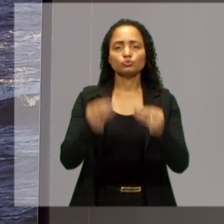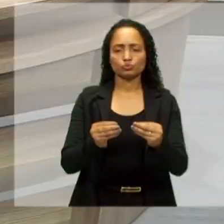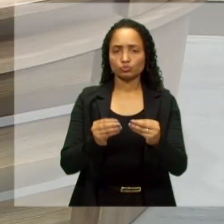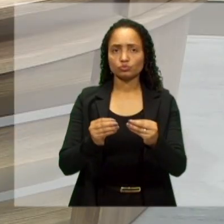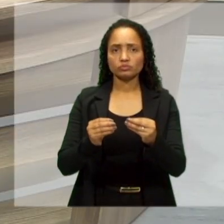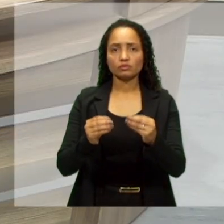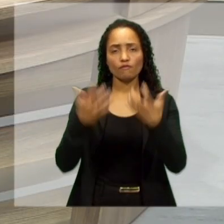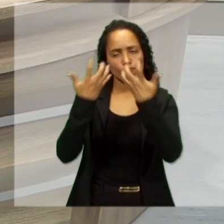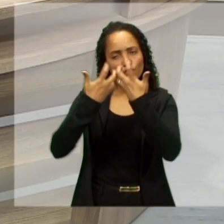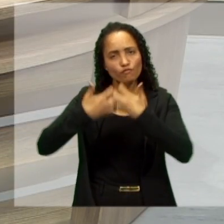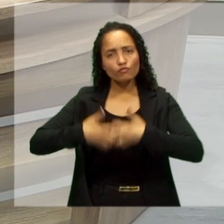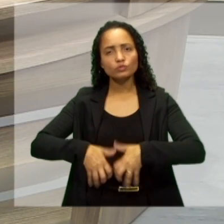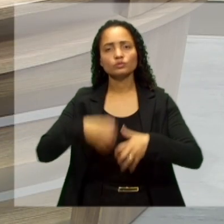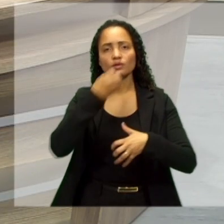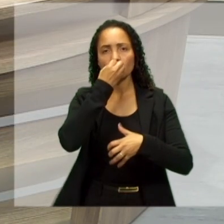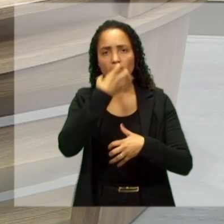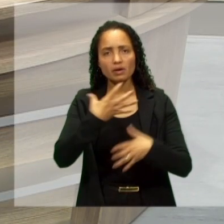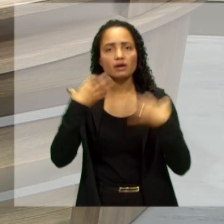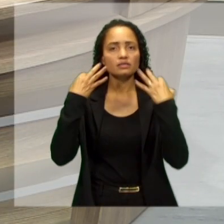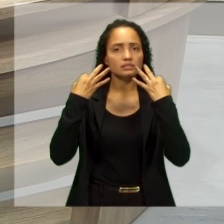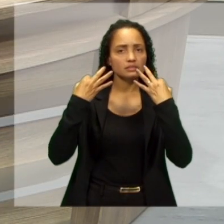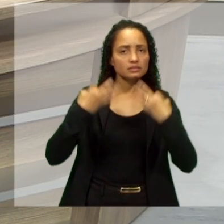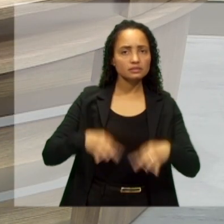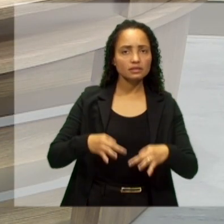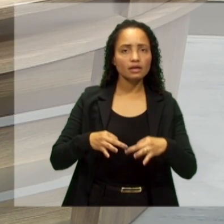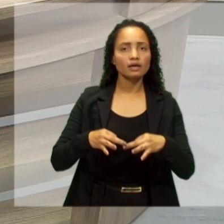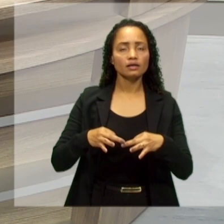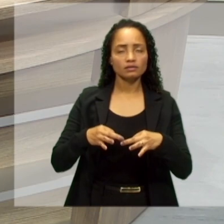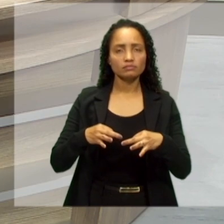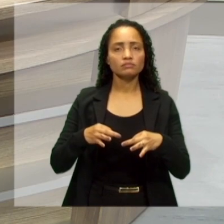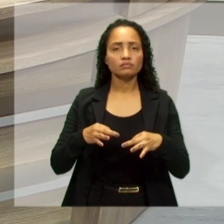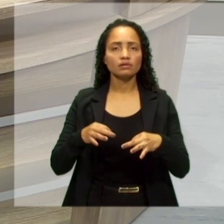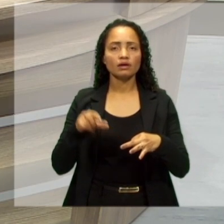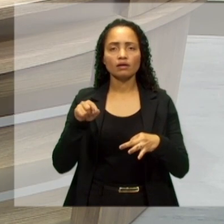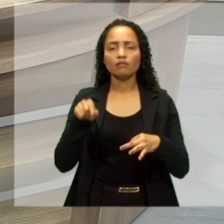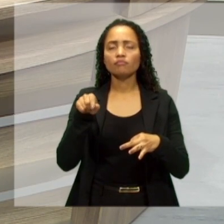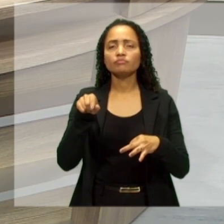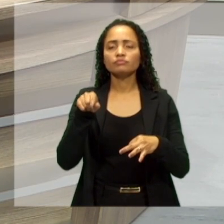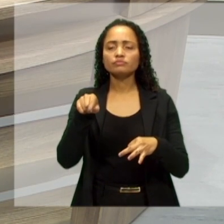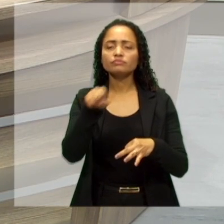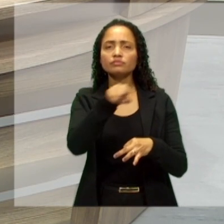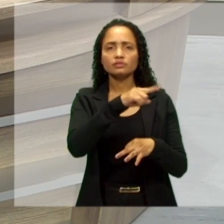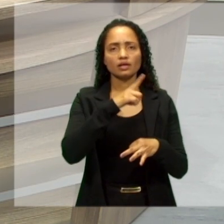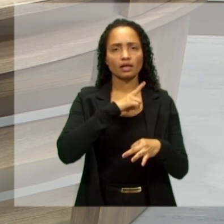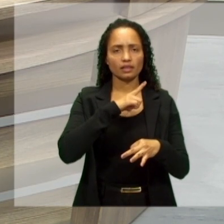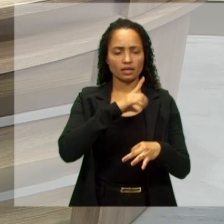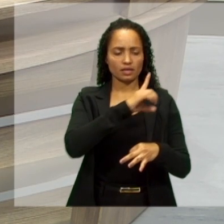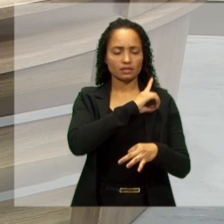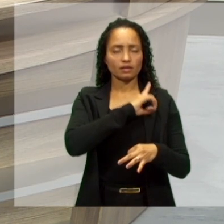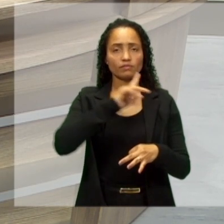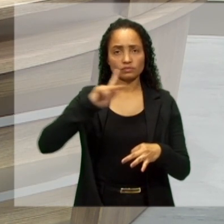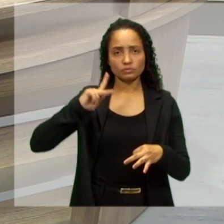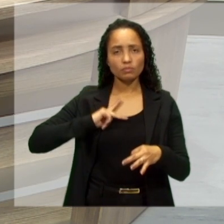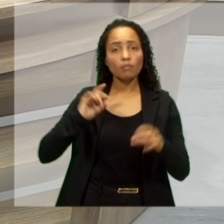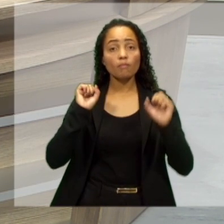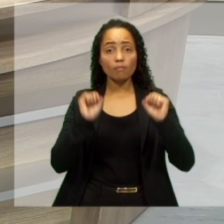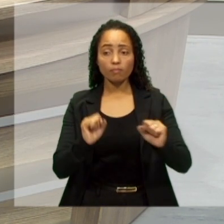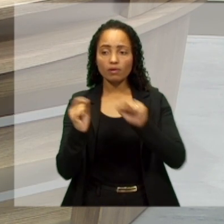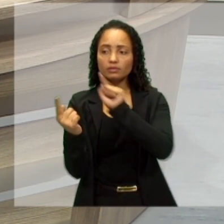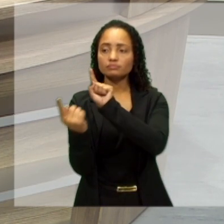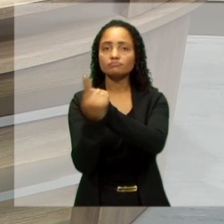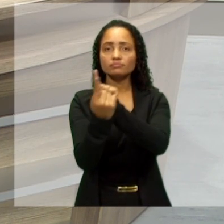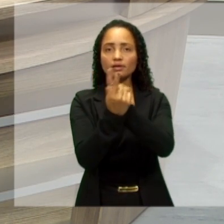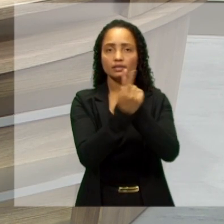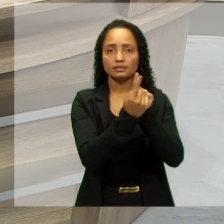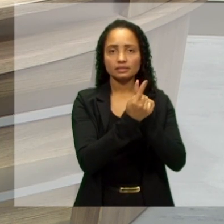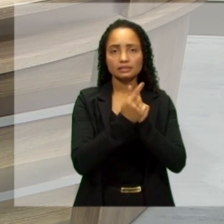é? Todos os núcleos de atendimento especializado, vocês têm um defensor que pode atender essas demandas